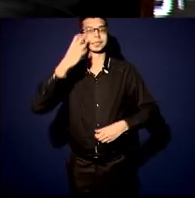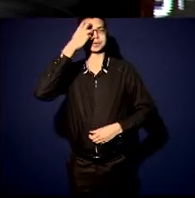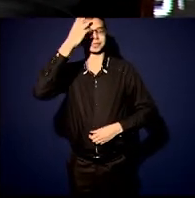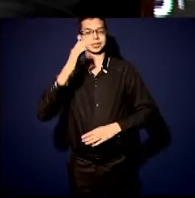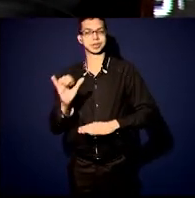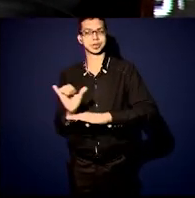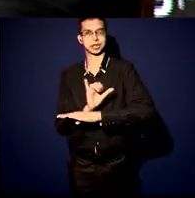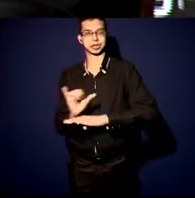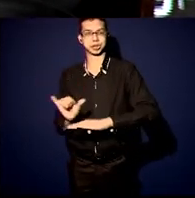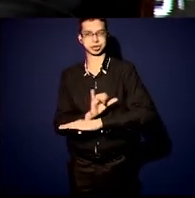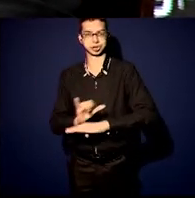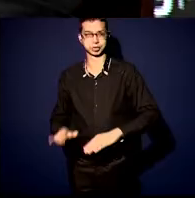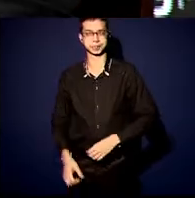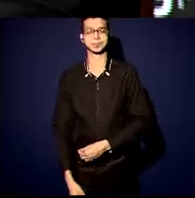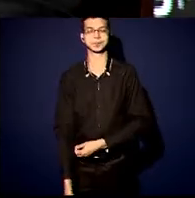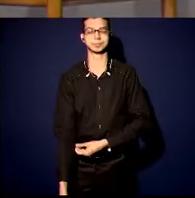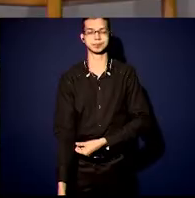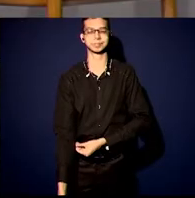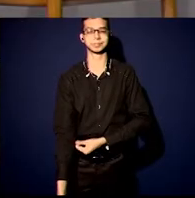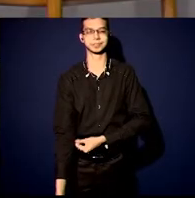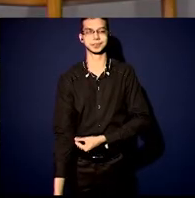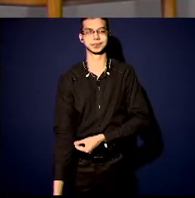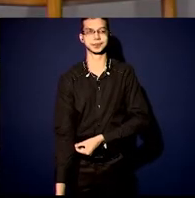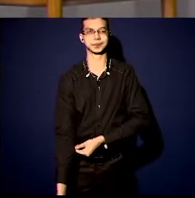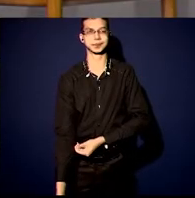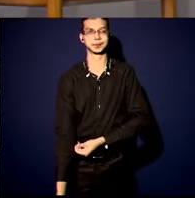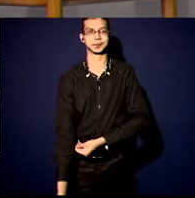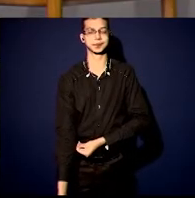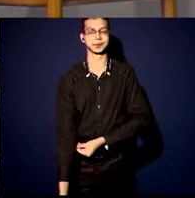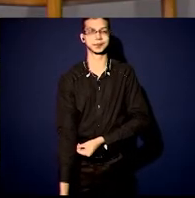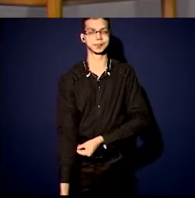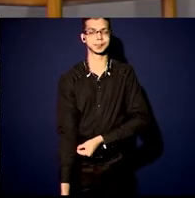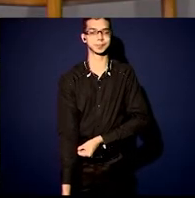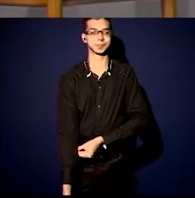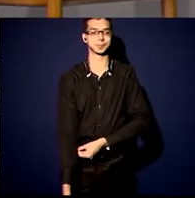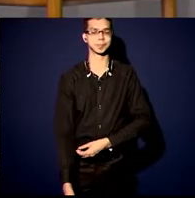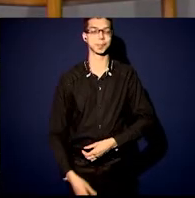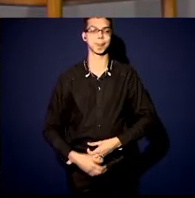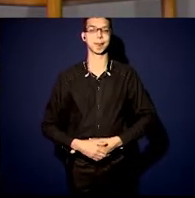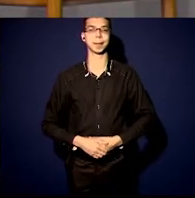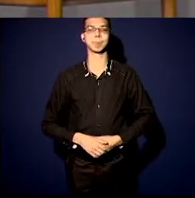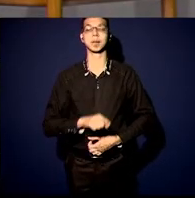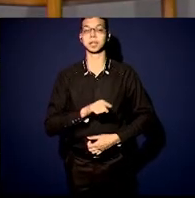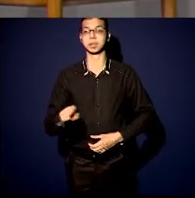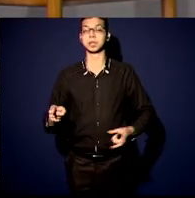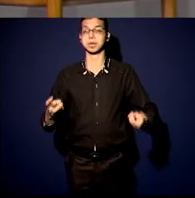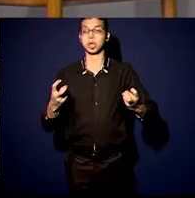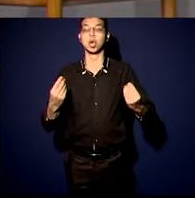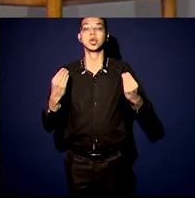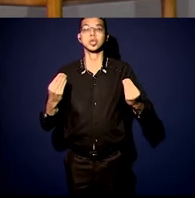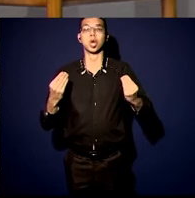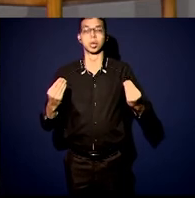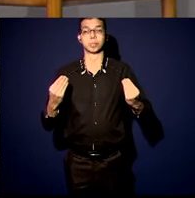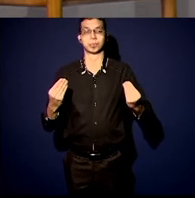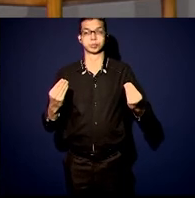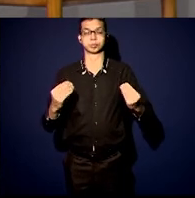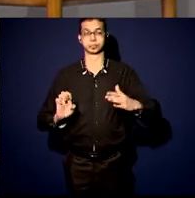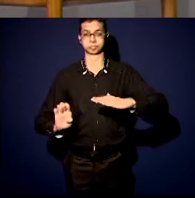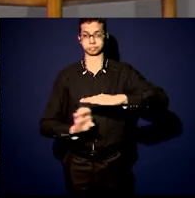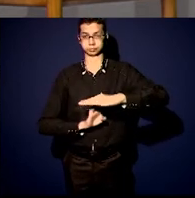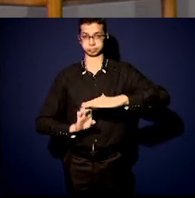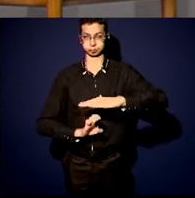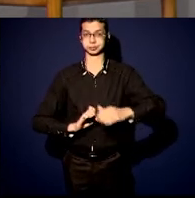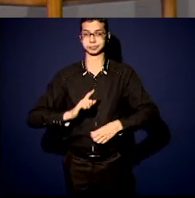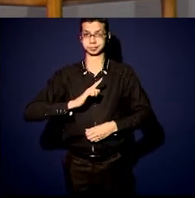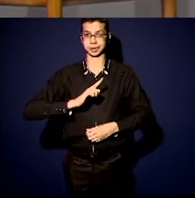seu alude o tema das organizações criminosas veja como você combate multinacionais do crime que se